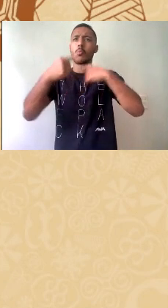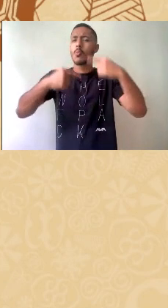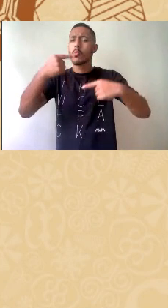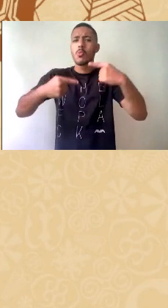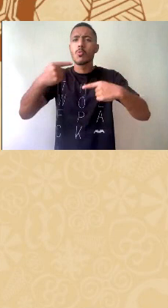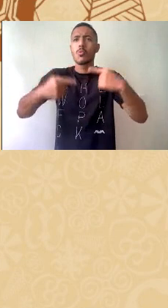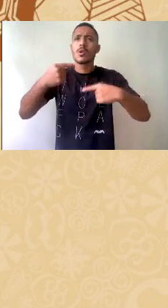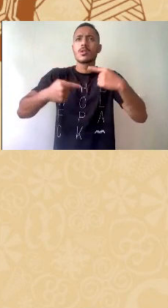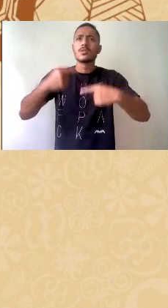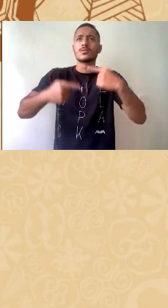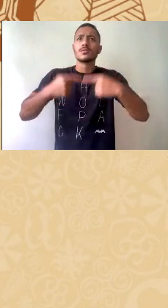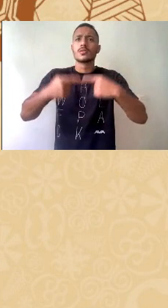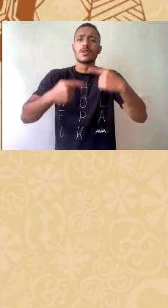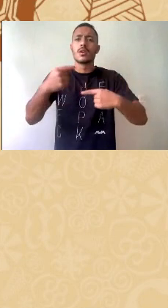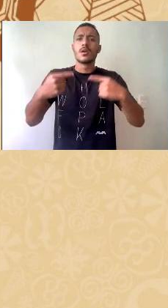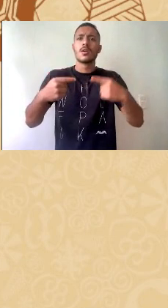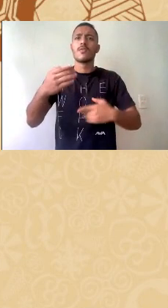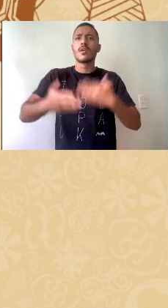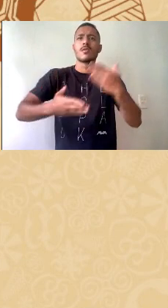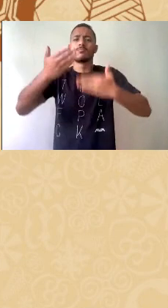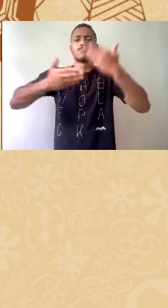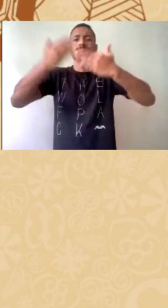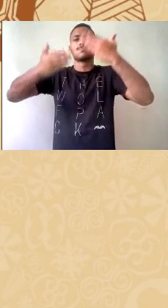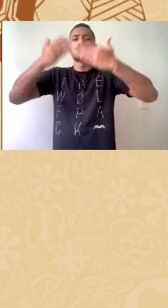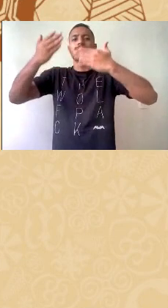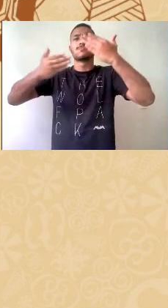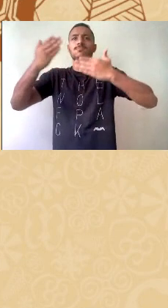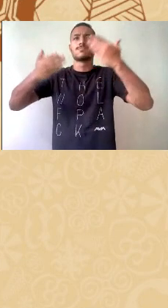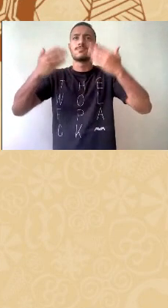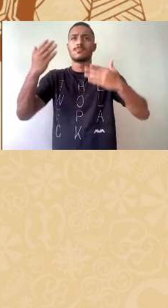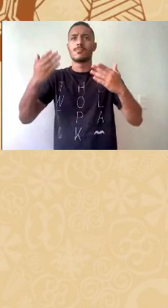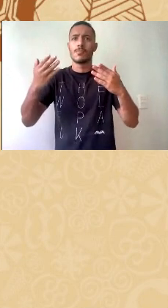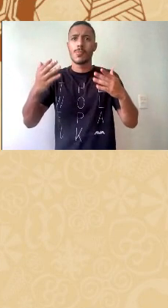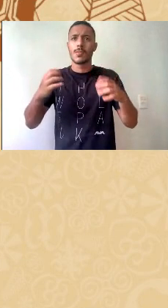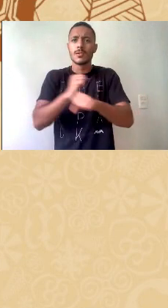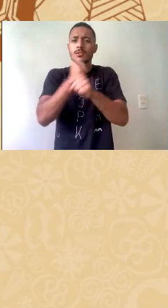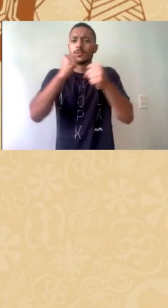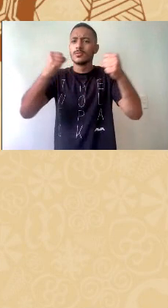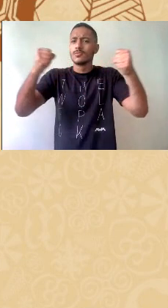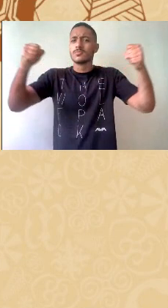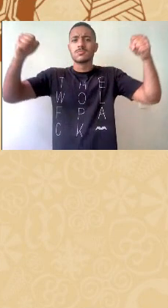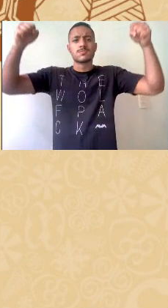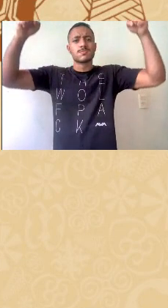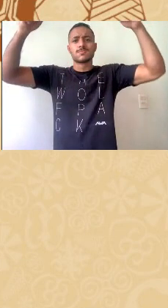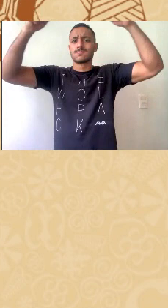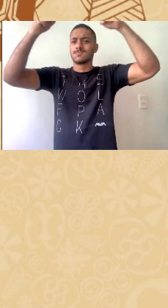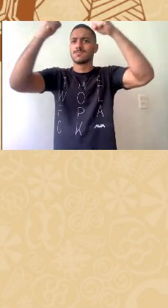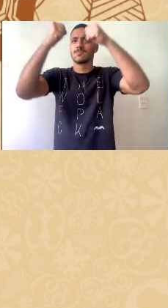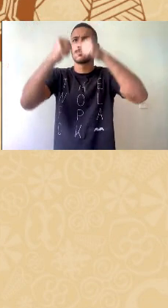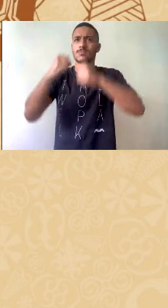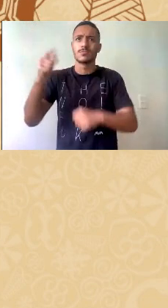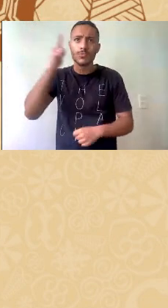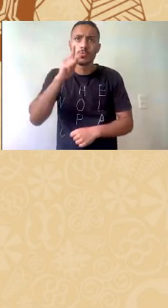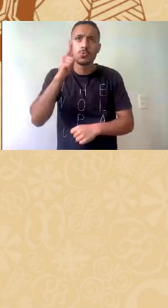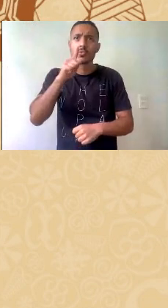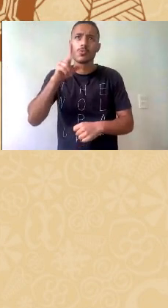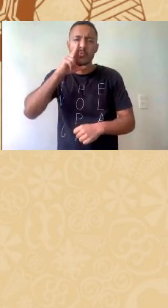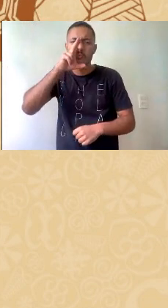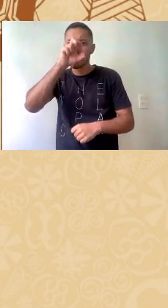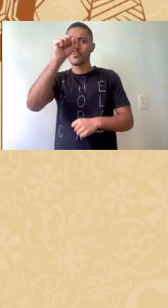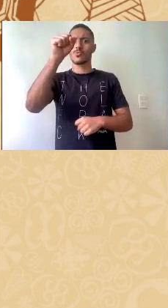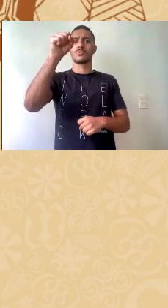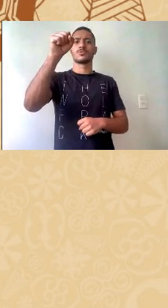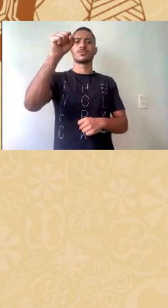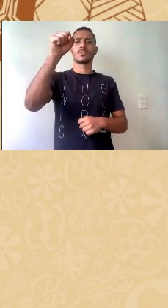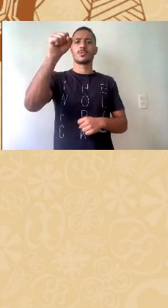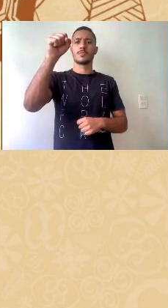também se sofisticando e vai, dizer, ganhando cada vez mais proximidade com as pautas, de fato, que a gente vai